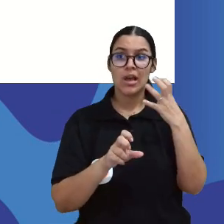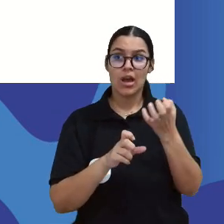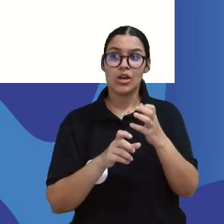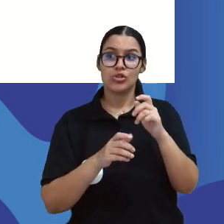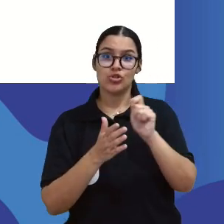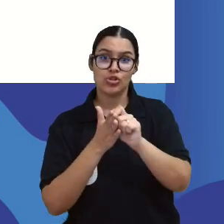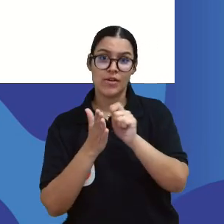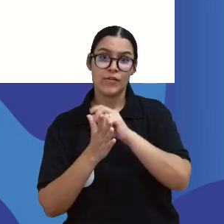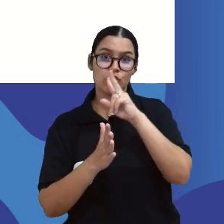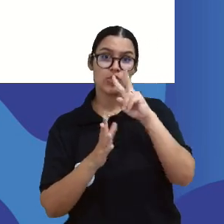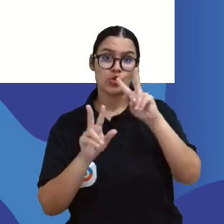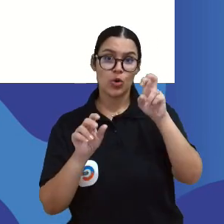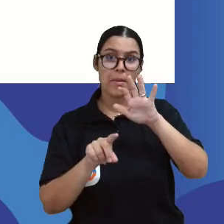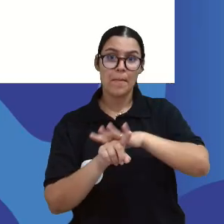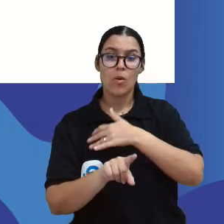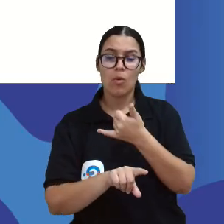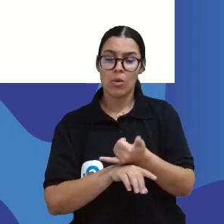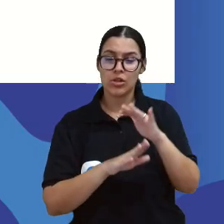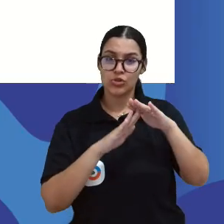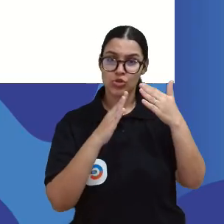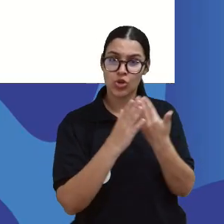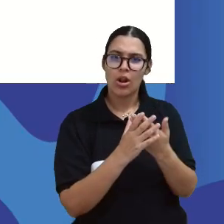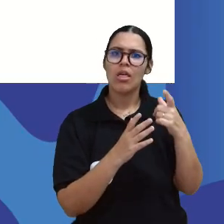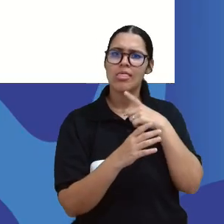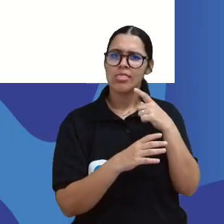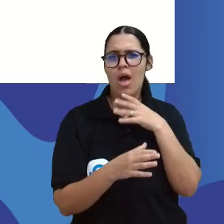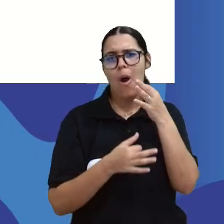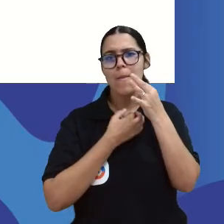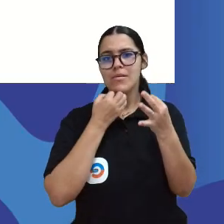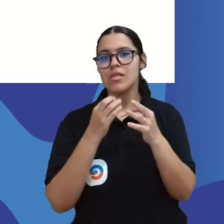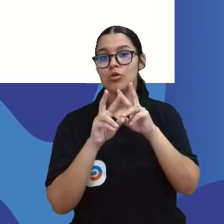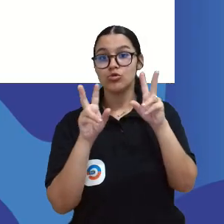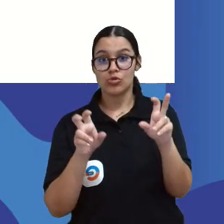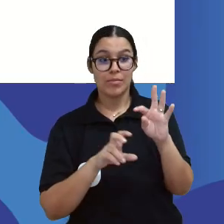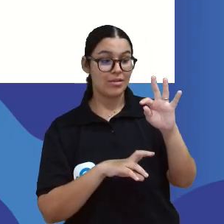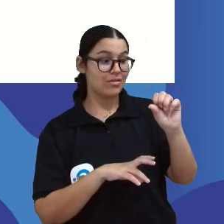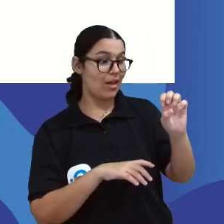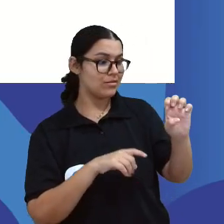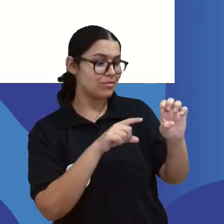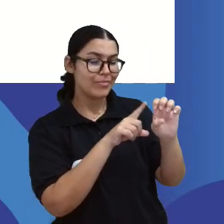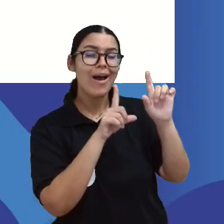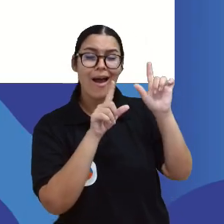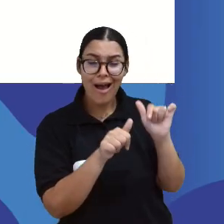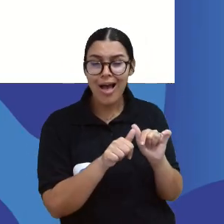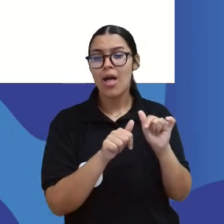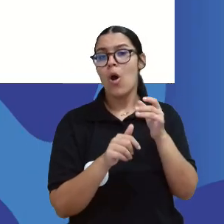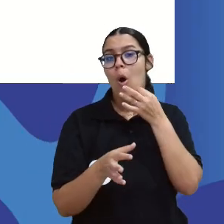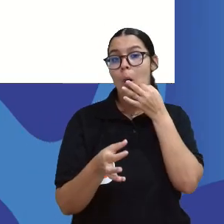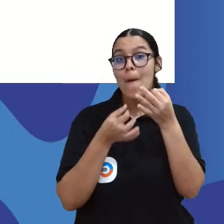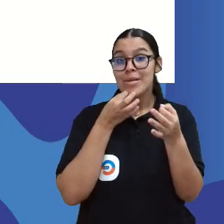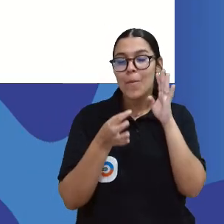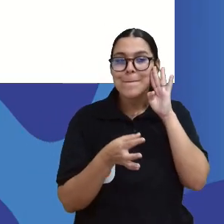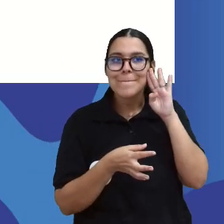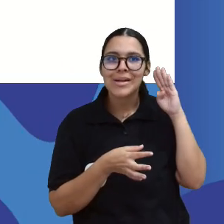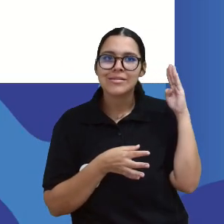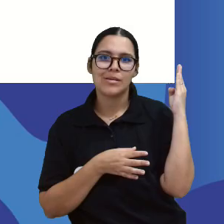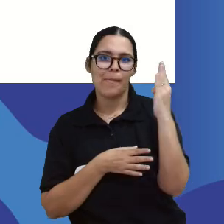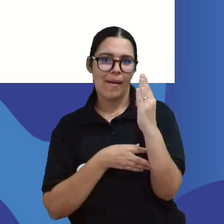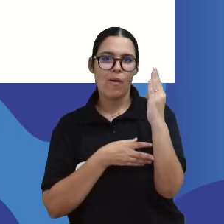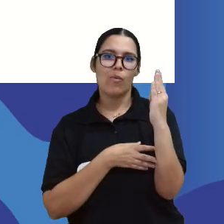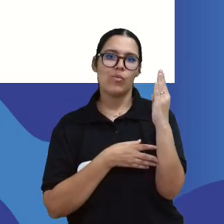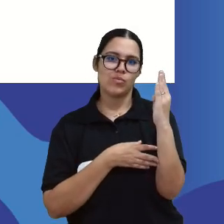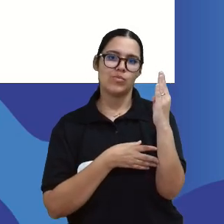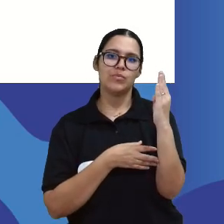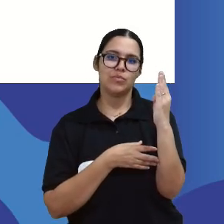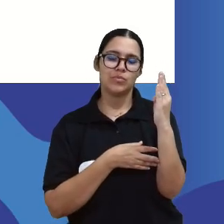gente tem uma tese sobre isso. Então, a tese é a nossa opinião principal, aquela ideia